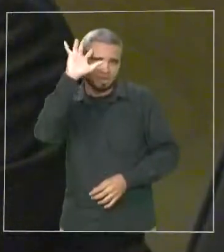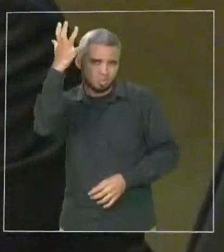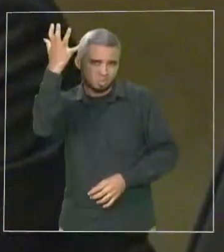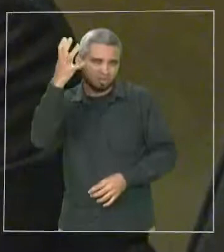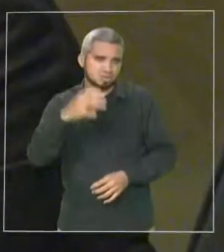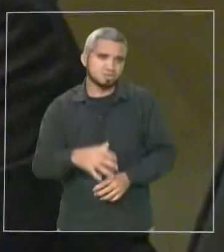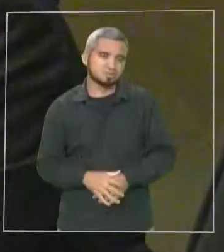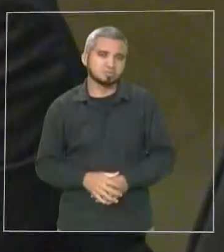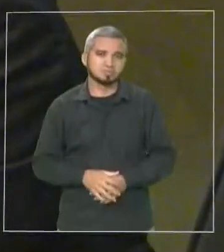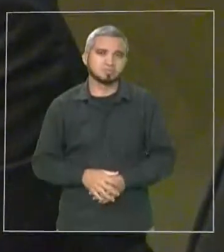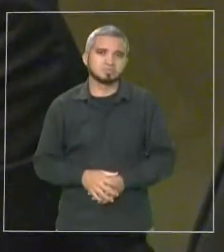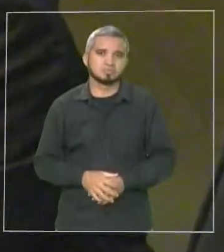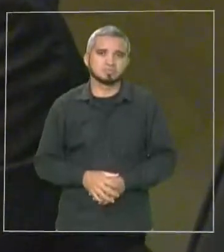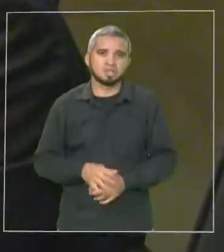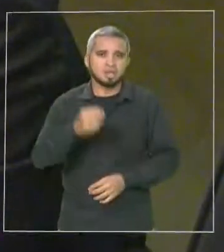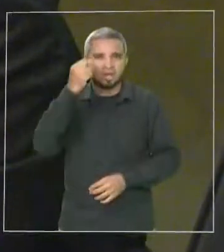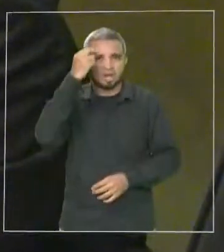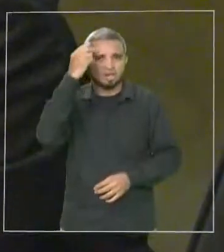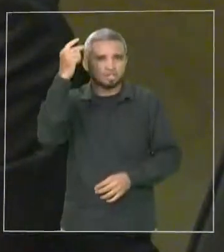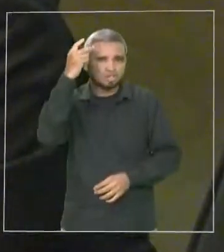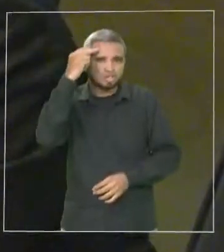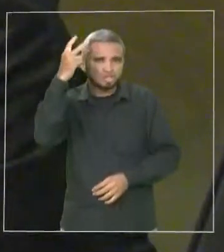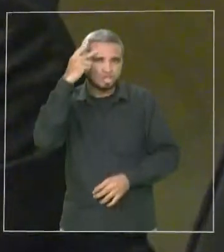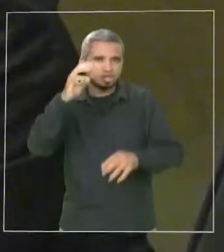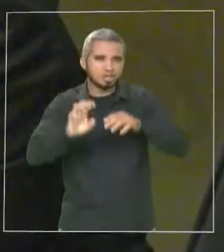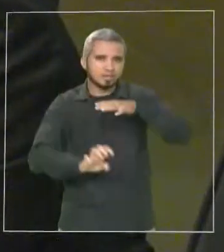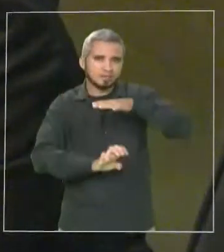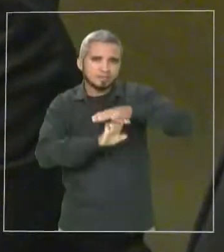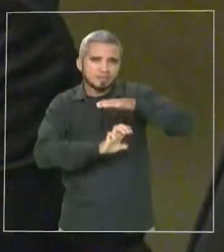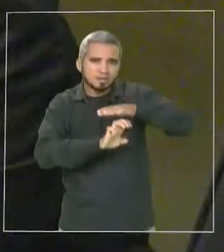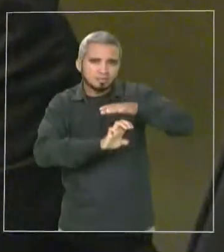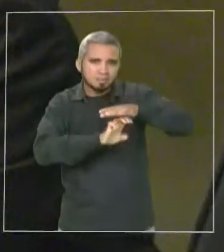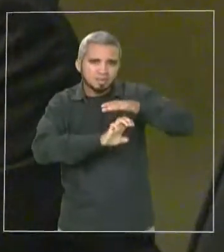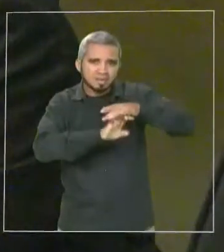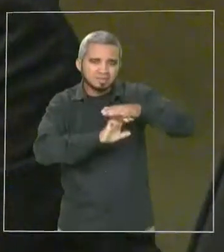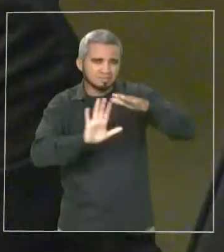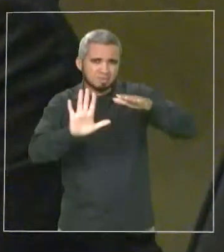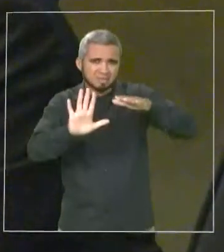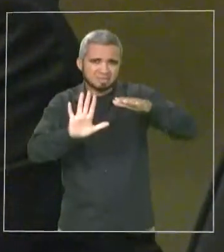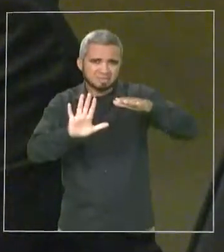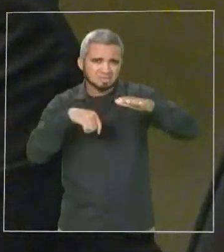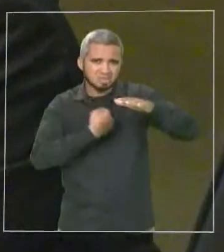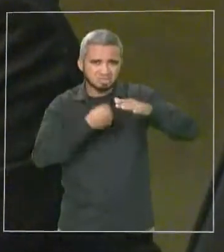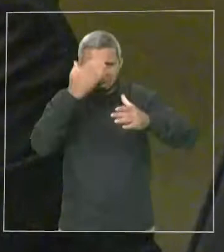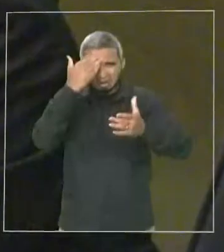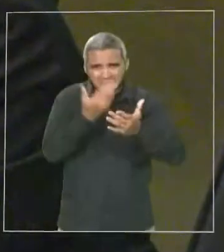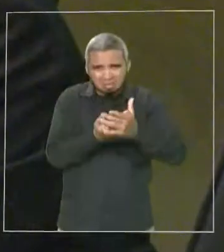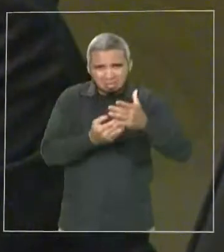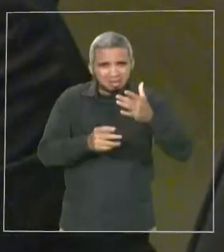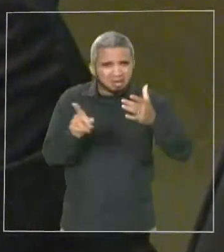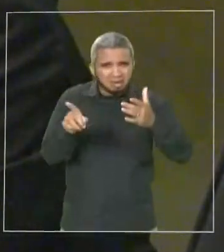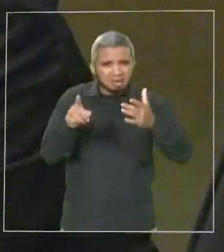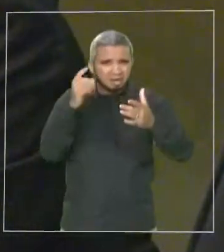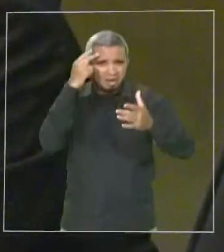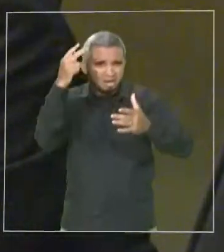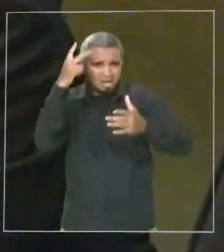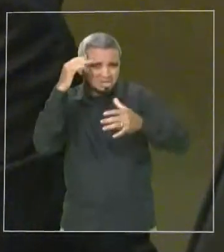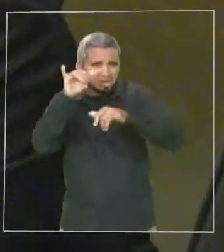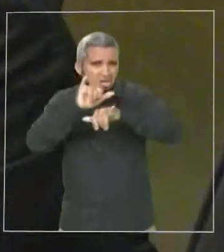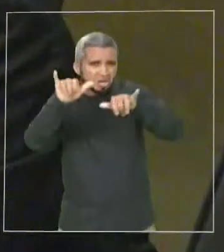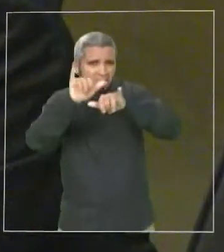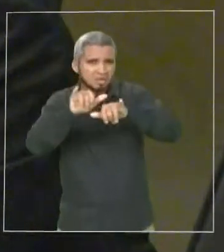a história da empresa que não se sustenta, porque esta empresa,